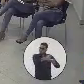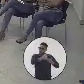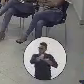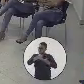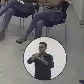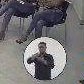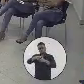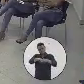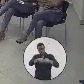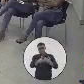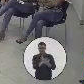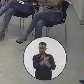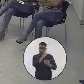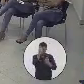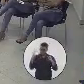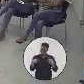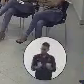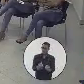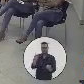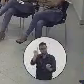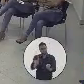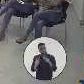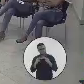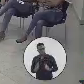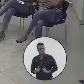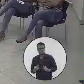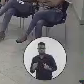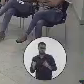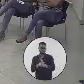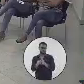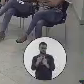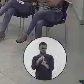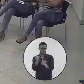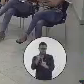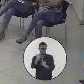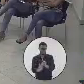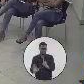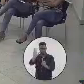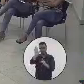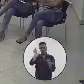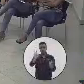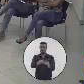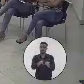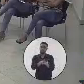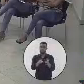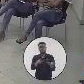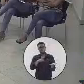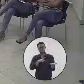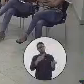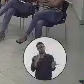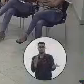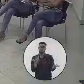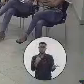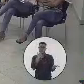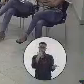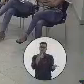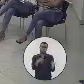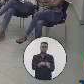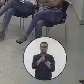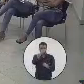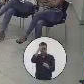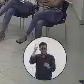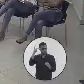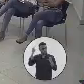apoio por parte dos defensores de direitos humanos em toda a sociedade brasileira e, particularmente,